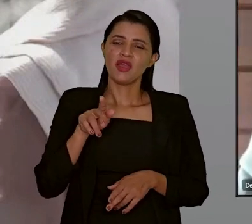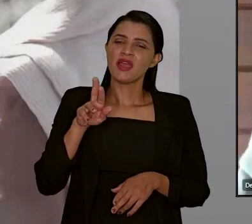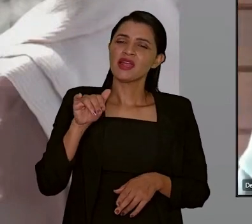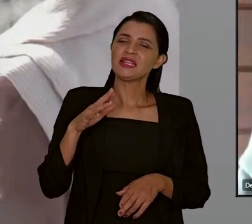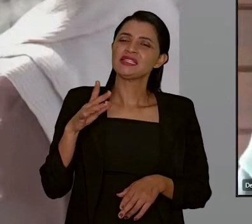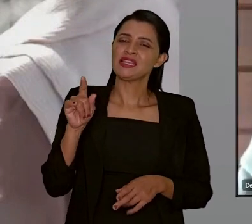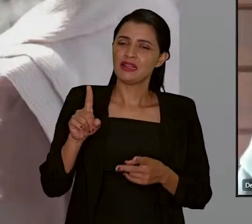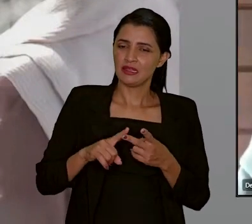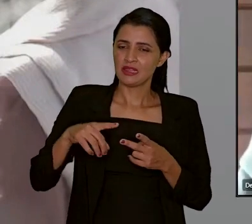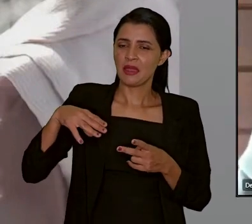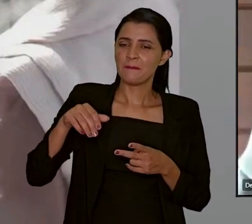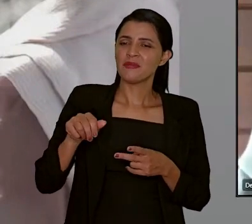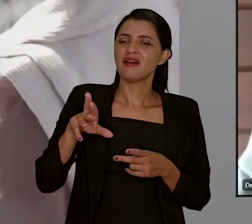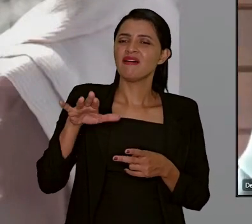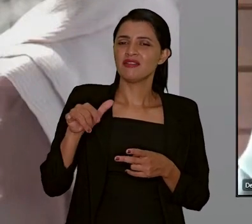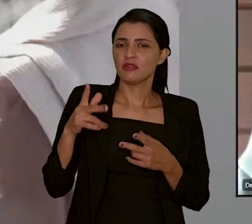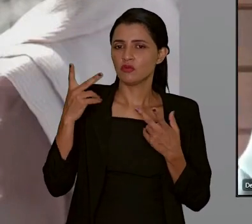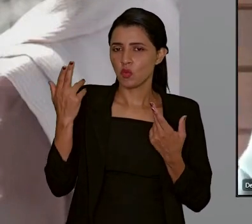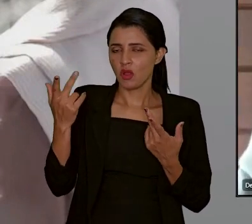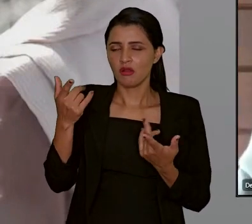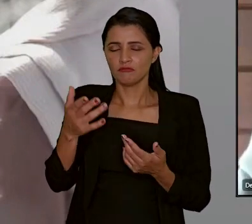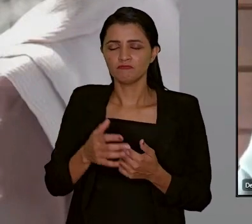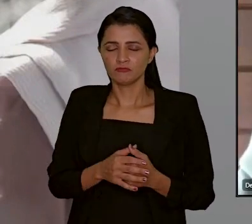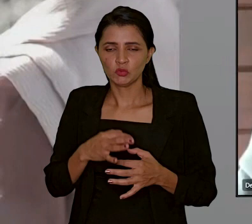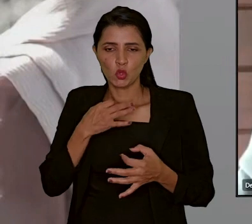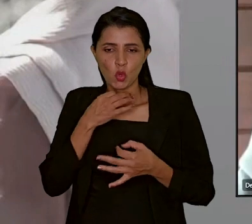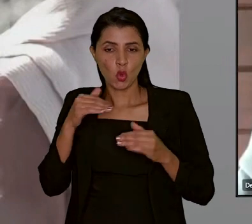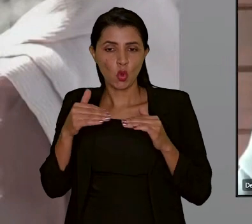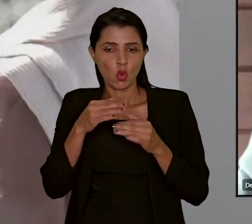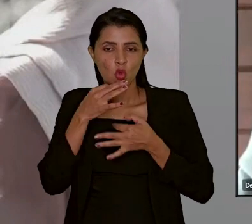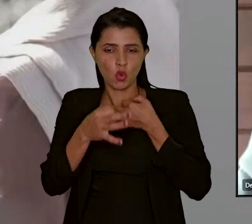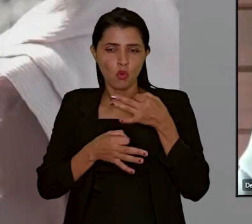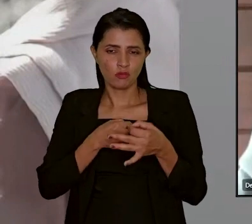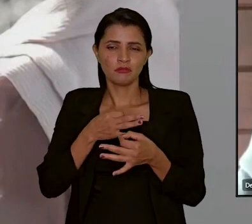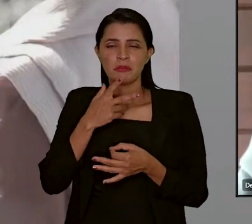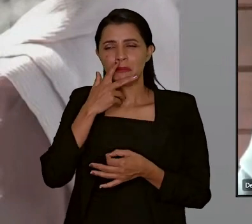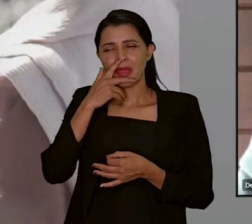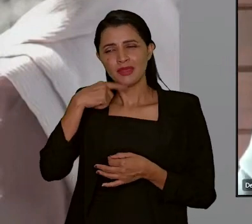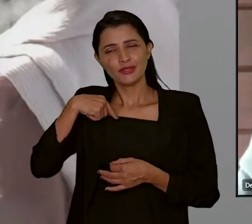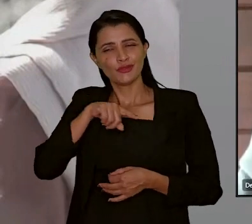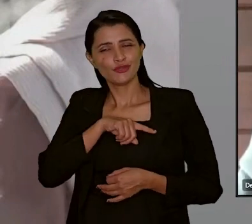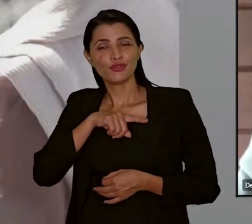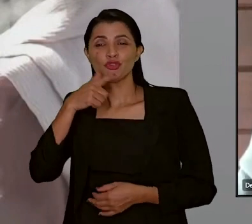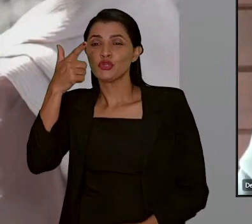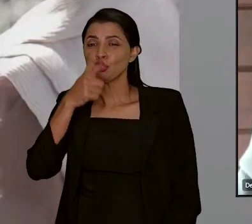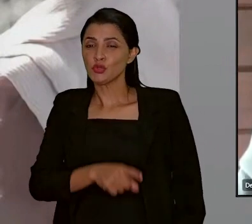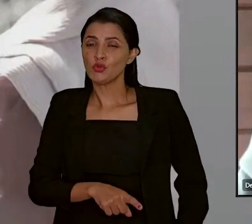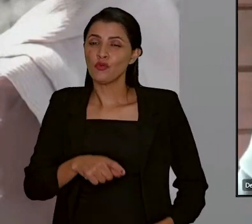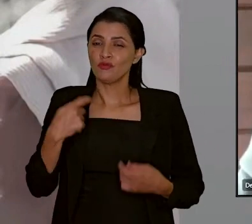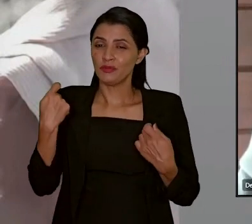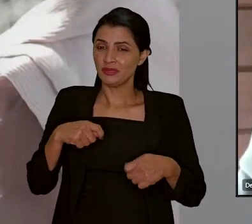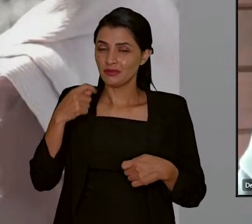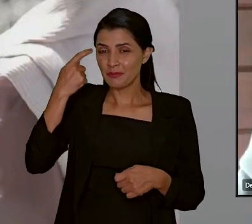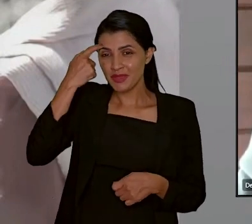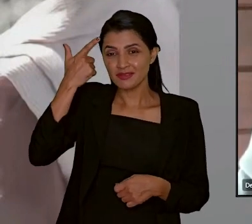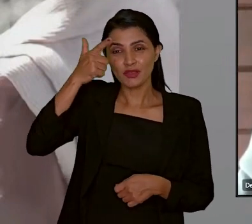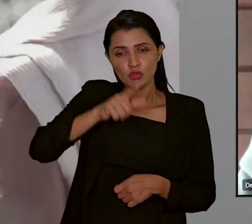Maria Lília. Me parece que, de fato, nós precisamos, de novo, repensar nossos